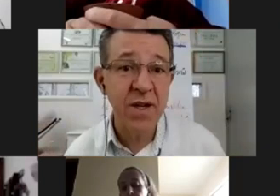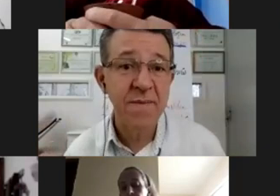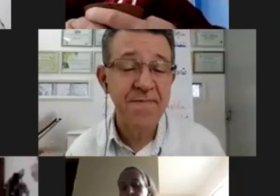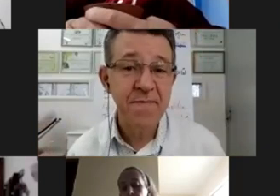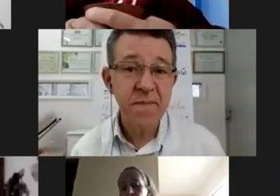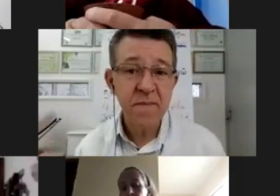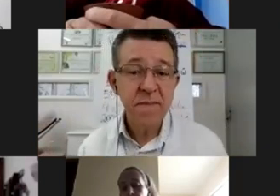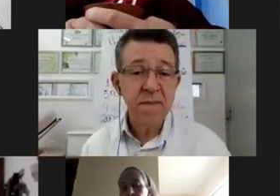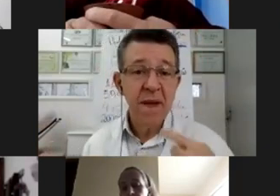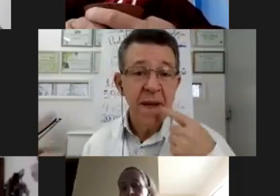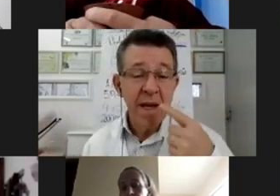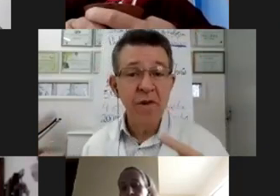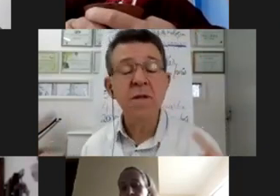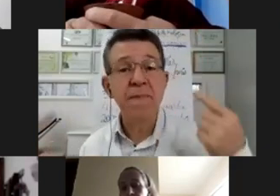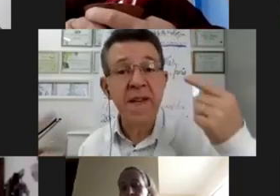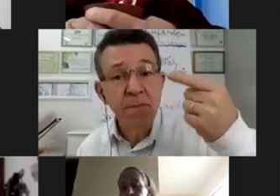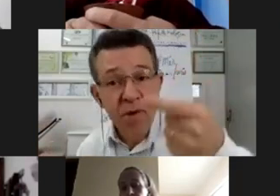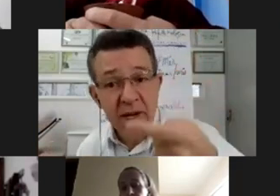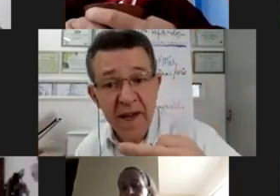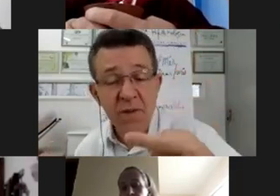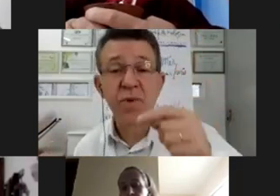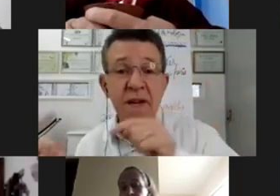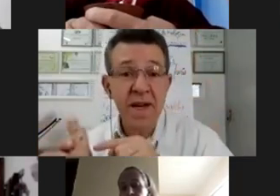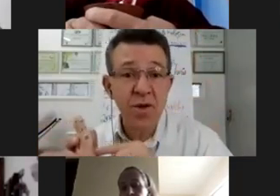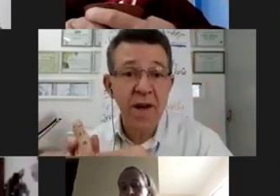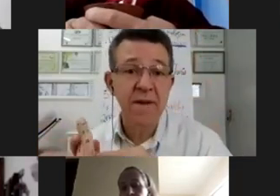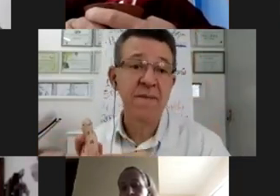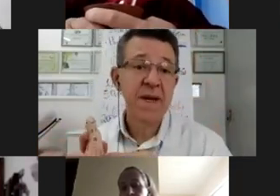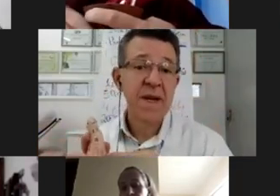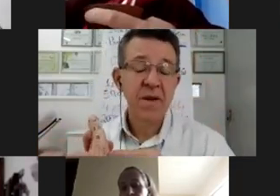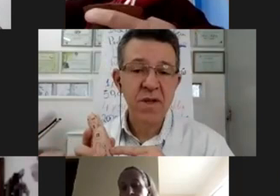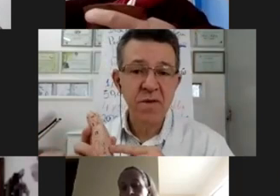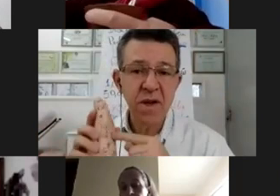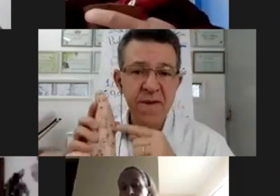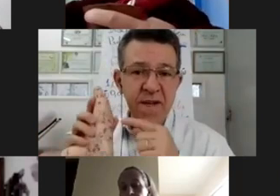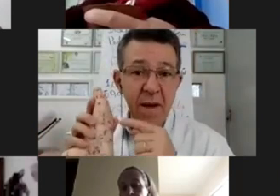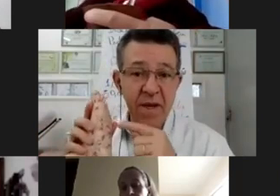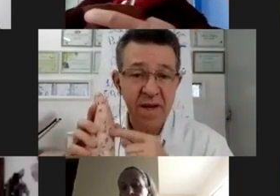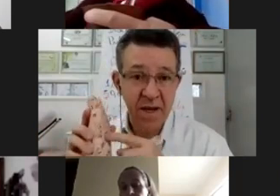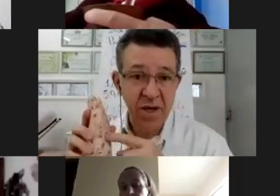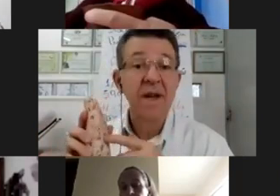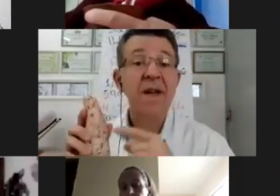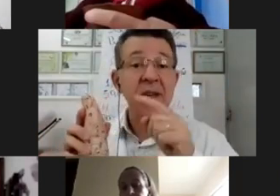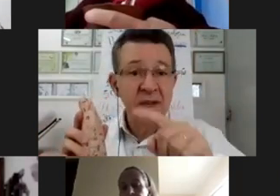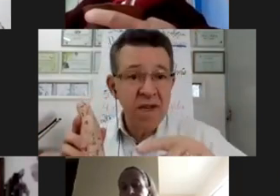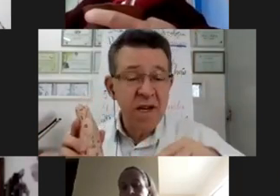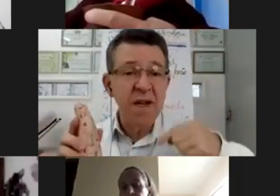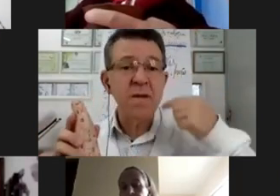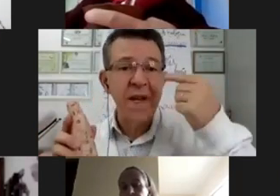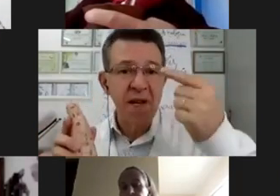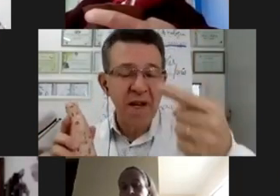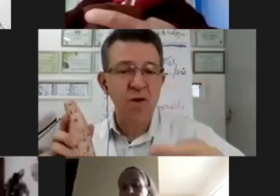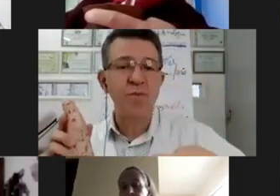do cliente. Eu explico para o cliente por que que dói. Então, se você fizer a massagem e